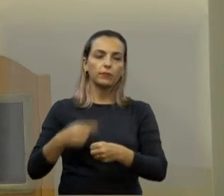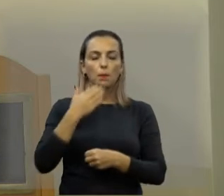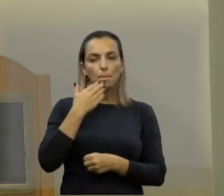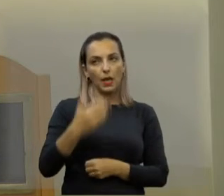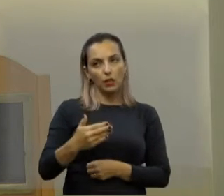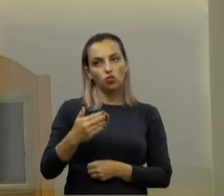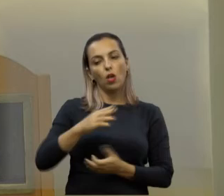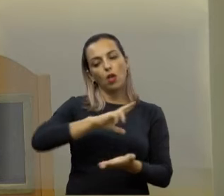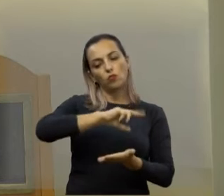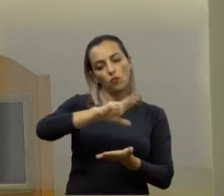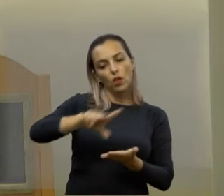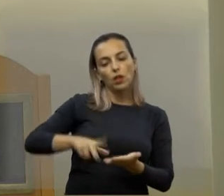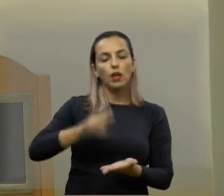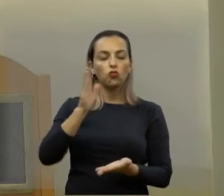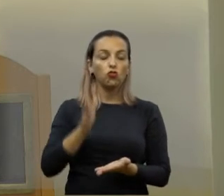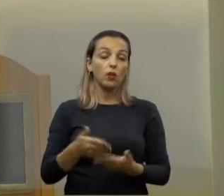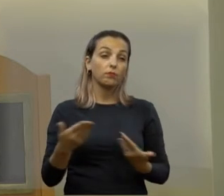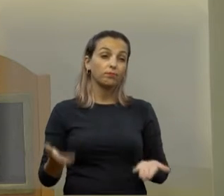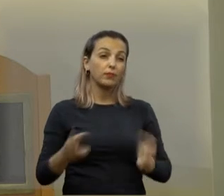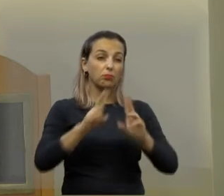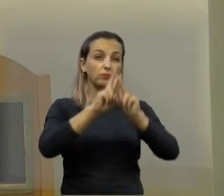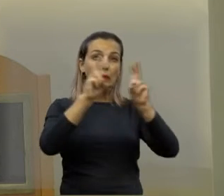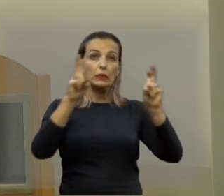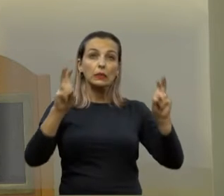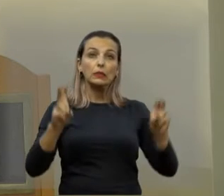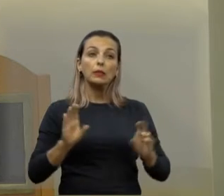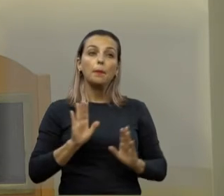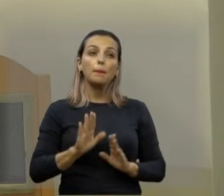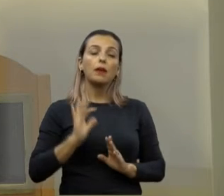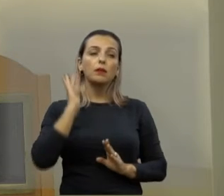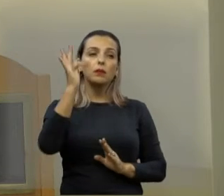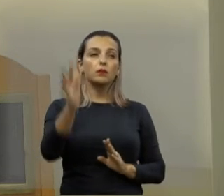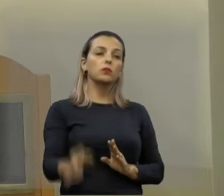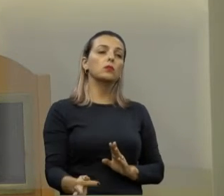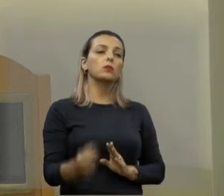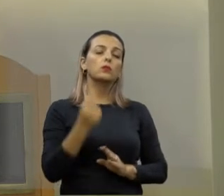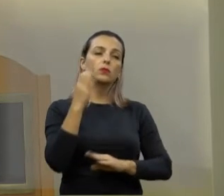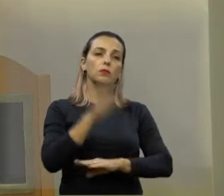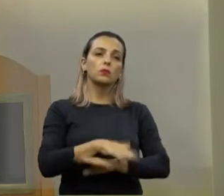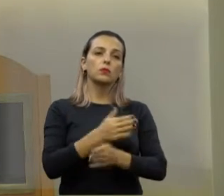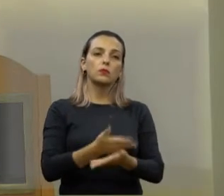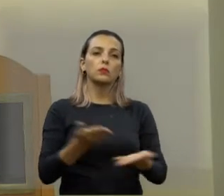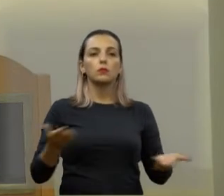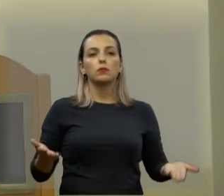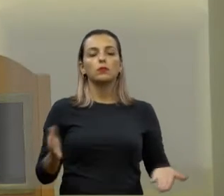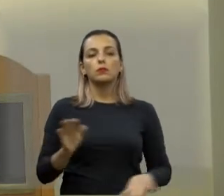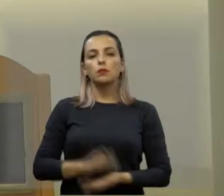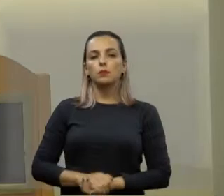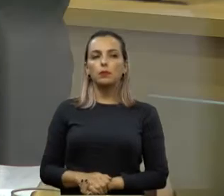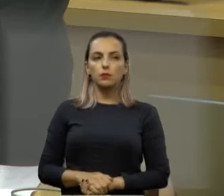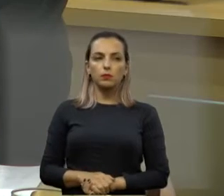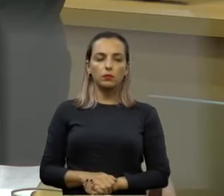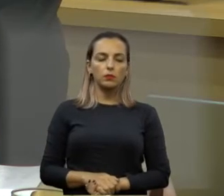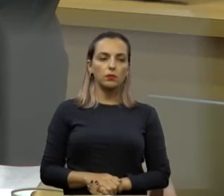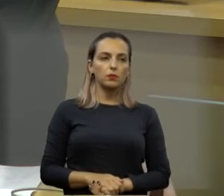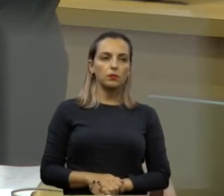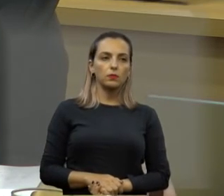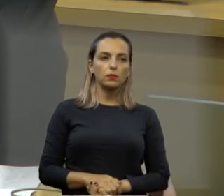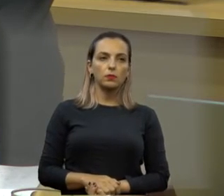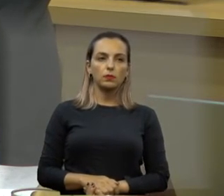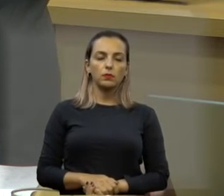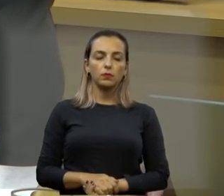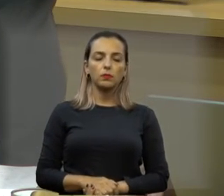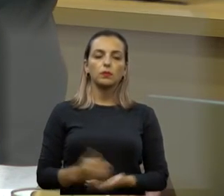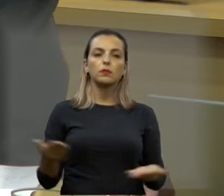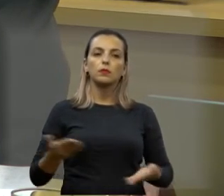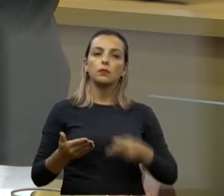também não passou a gente tem mais assunto mas vamos deixar para próxima a boa tarde a todos boa tarde vereador